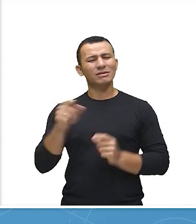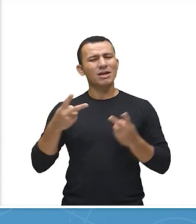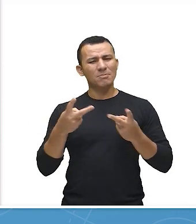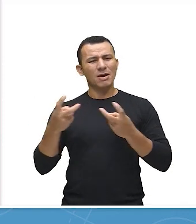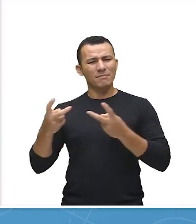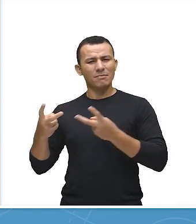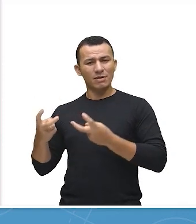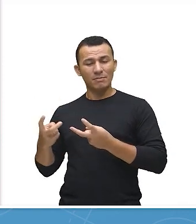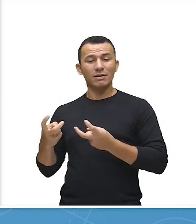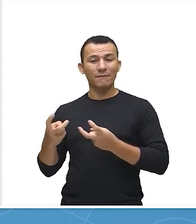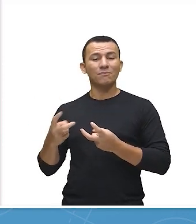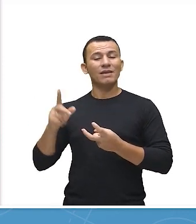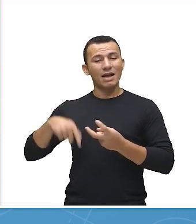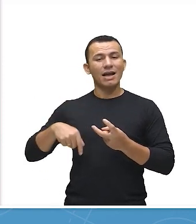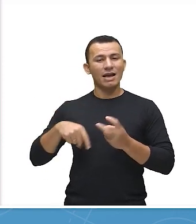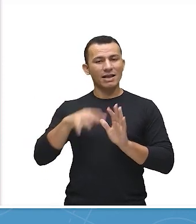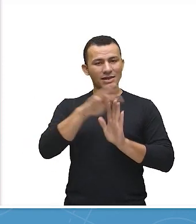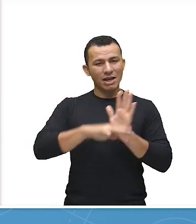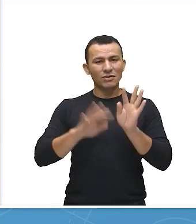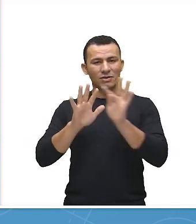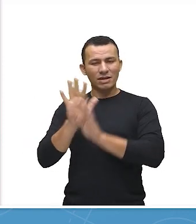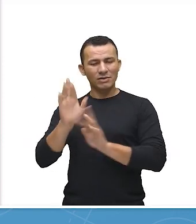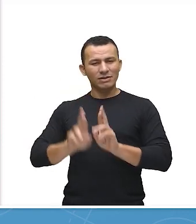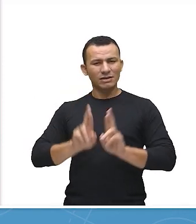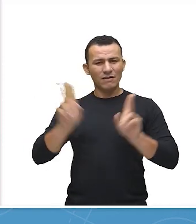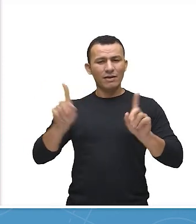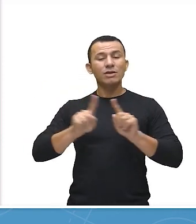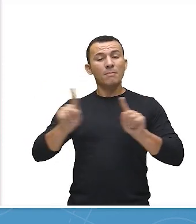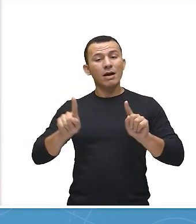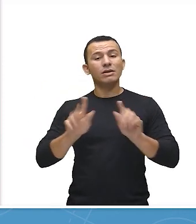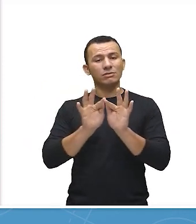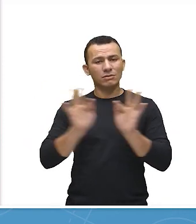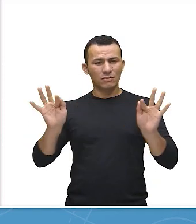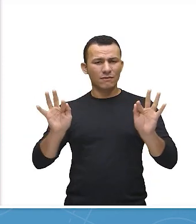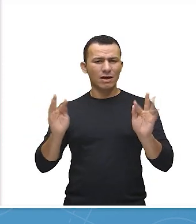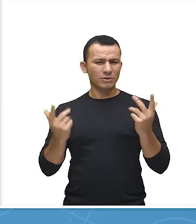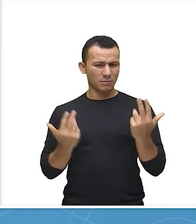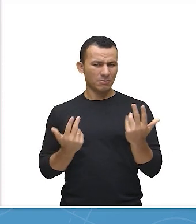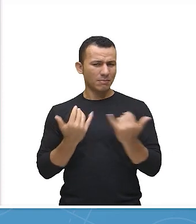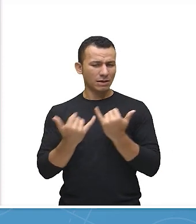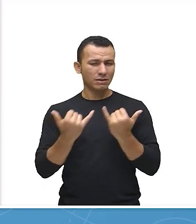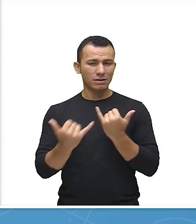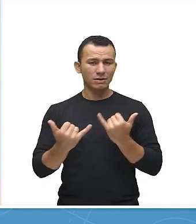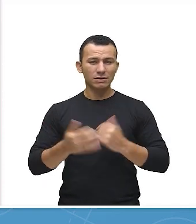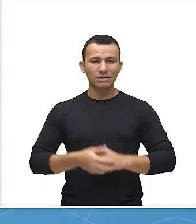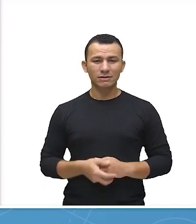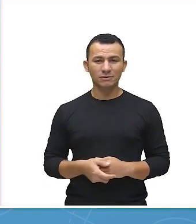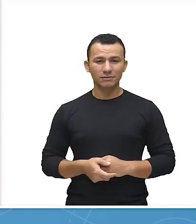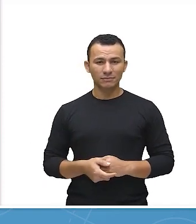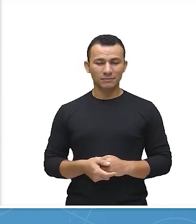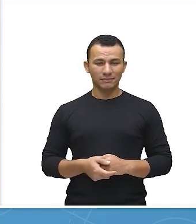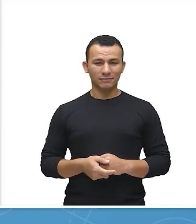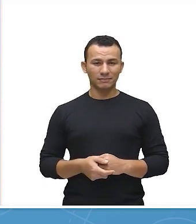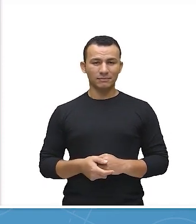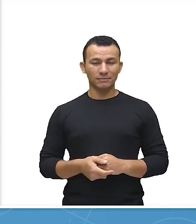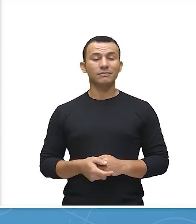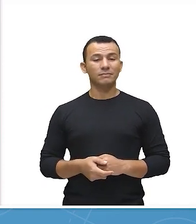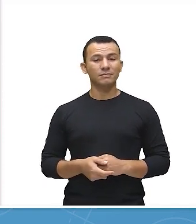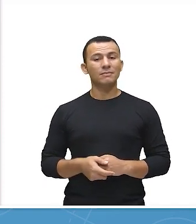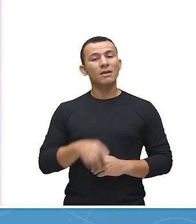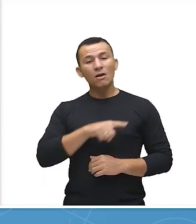nome, né? Venha a nós o vosso reino. Então, aqui, se a gente for fazer a intertextualidade, eles mudaram